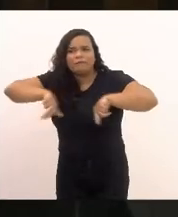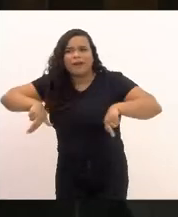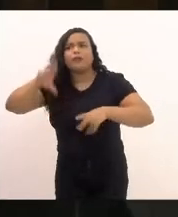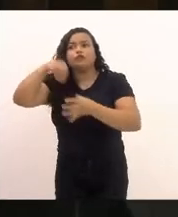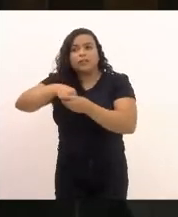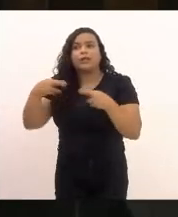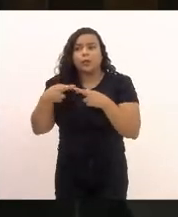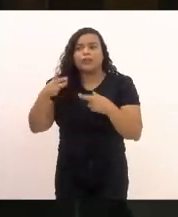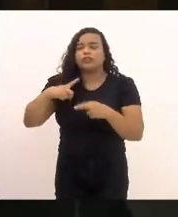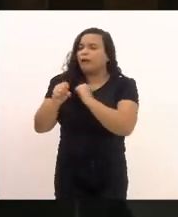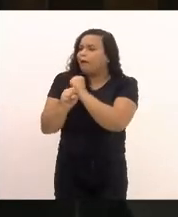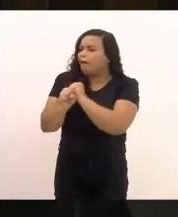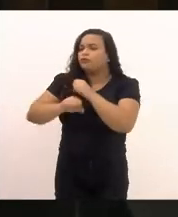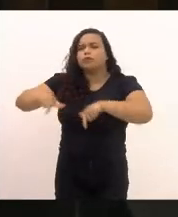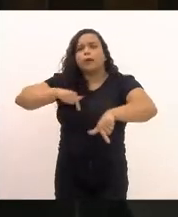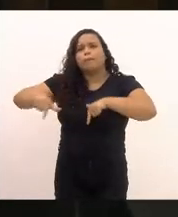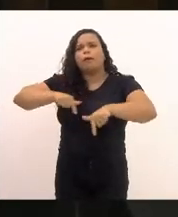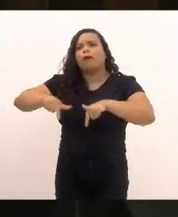verdade, que